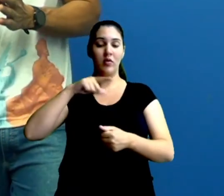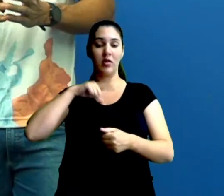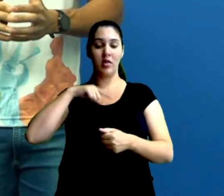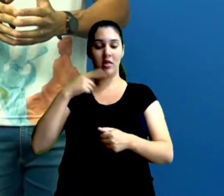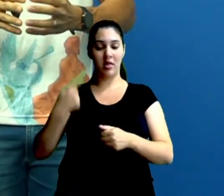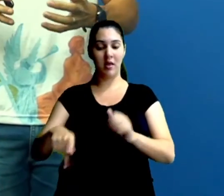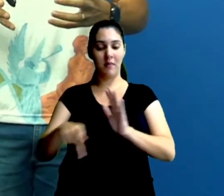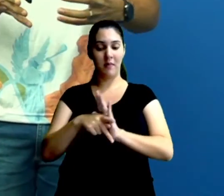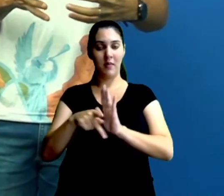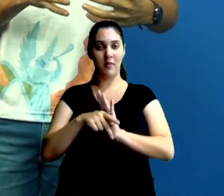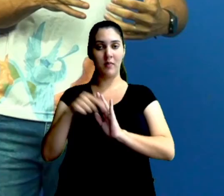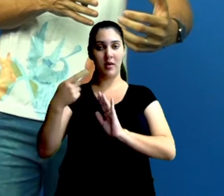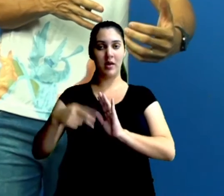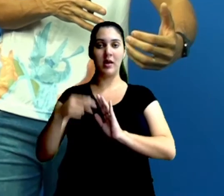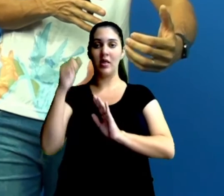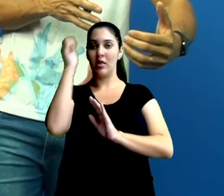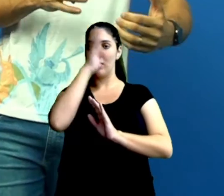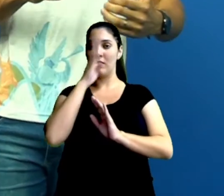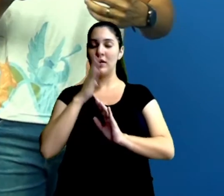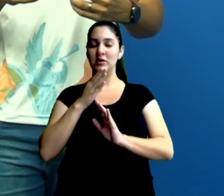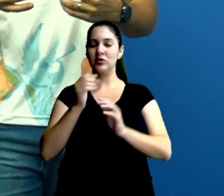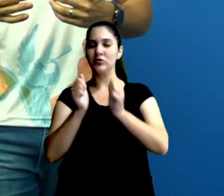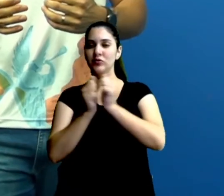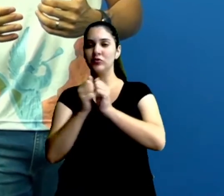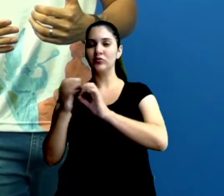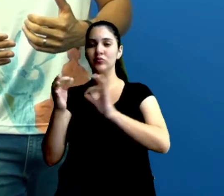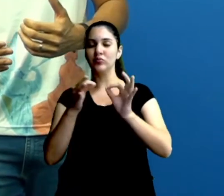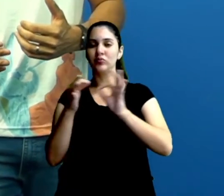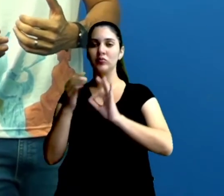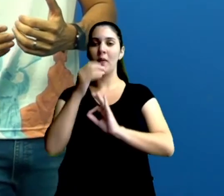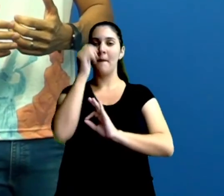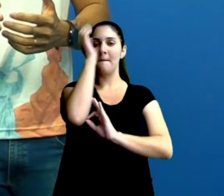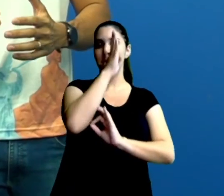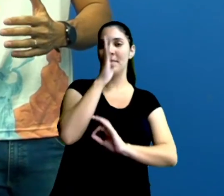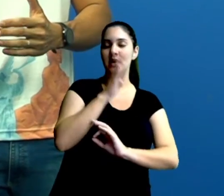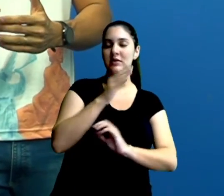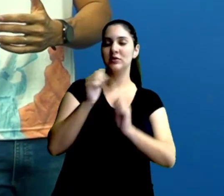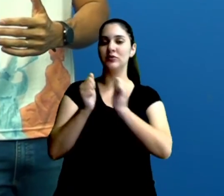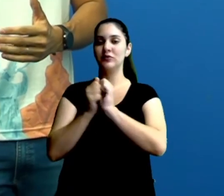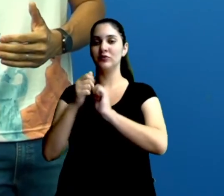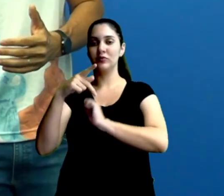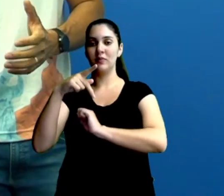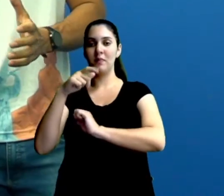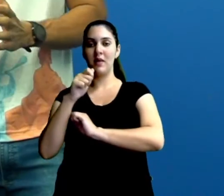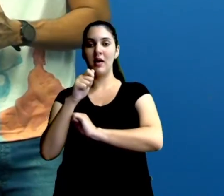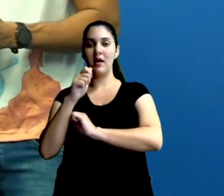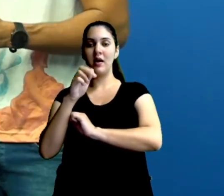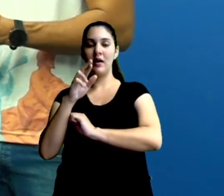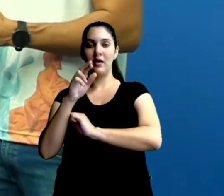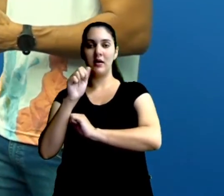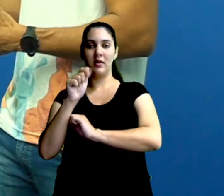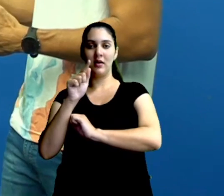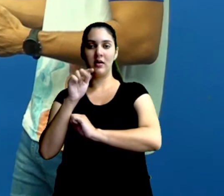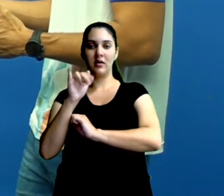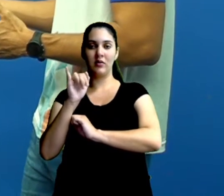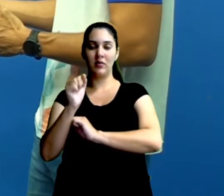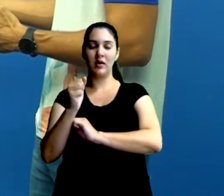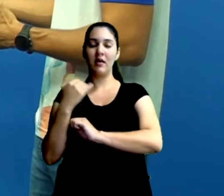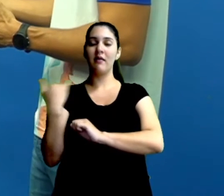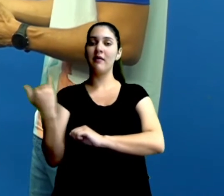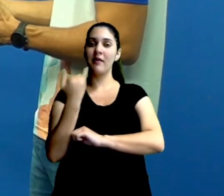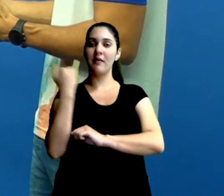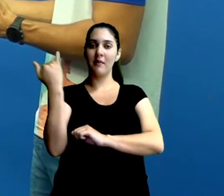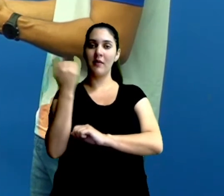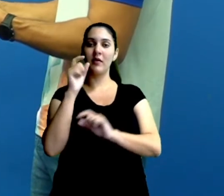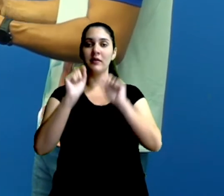nosso Brasil, está na divisa entre Brasil e o Paraguai, tá certo? Lá no estado do Paraná, e é uma